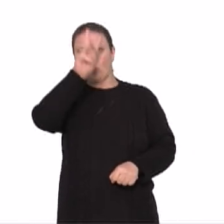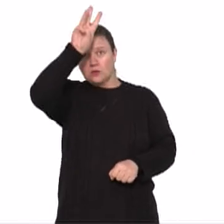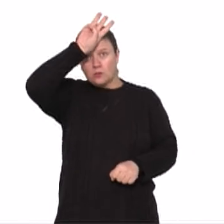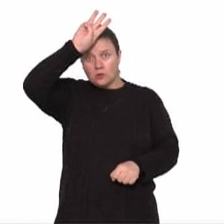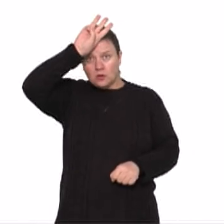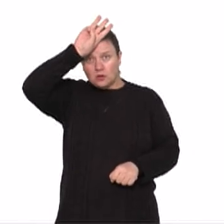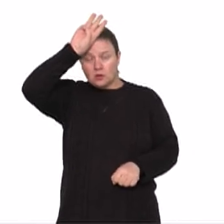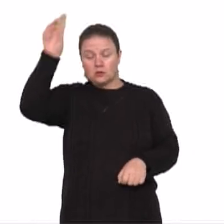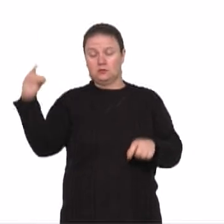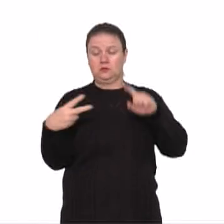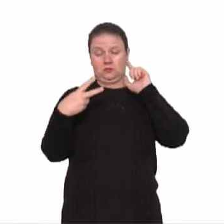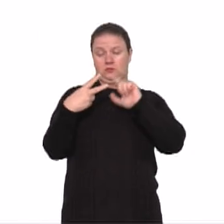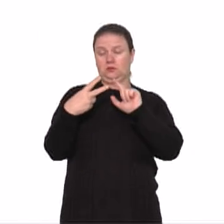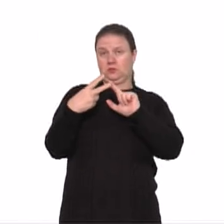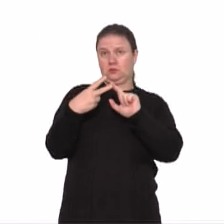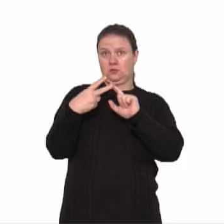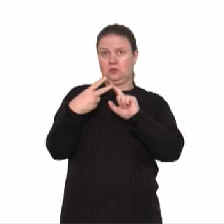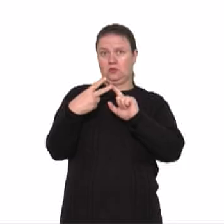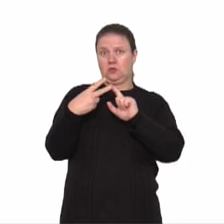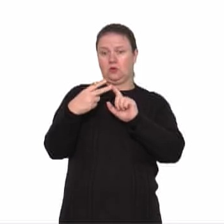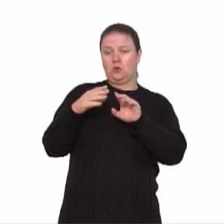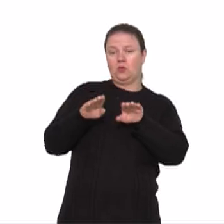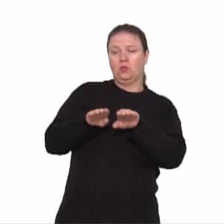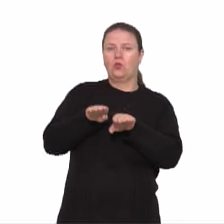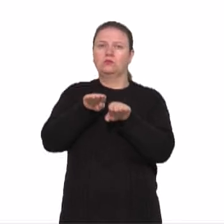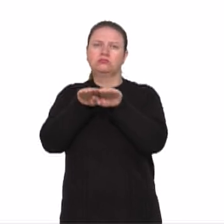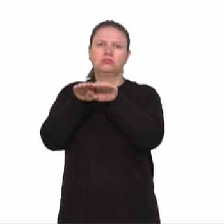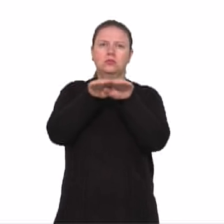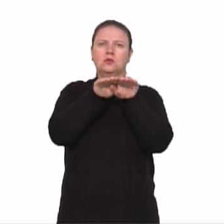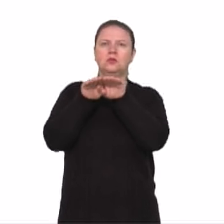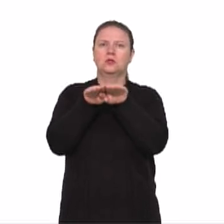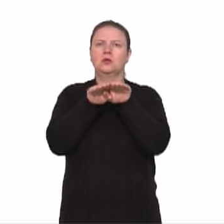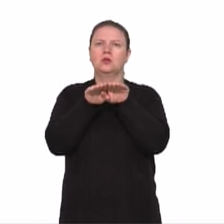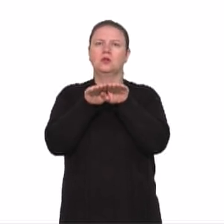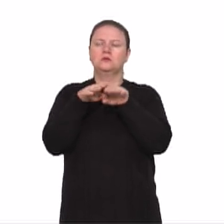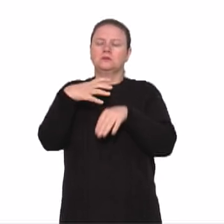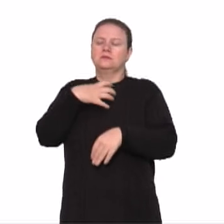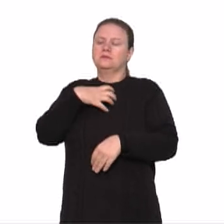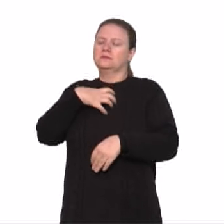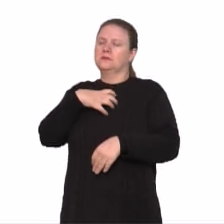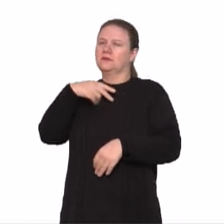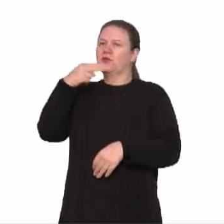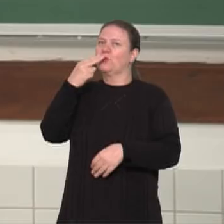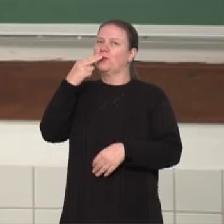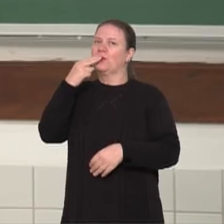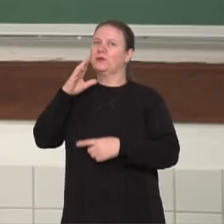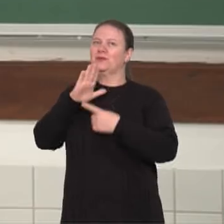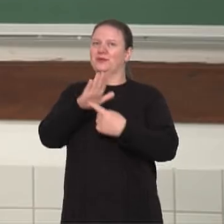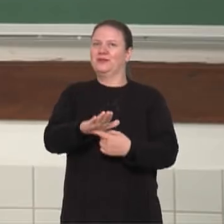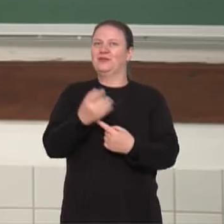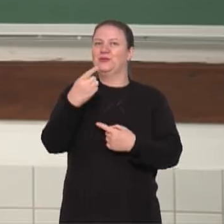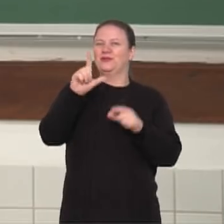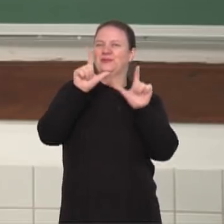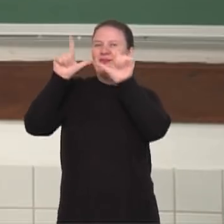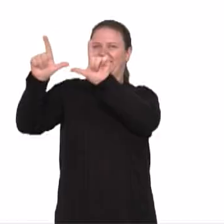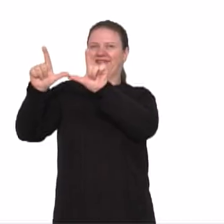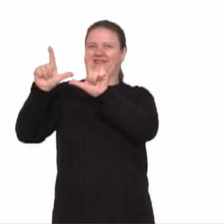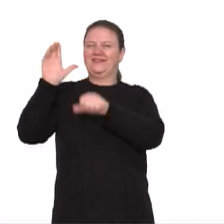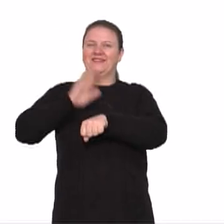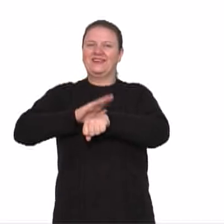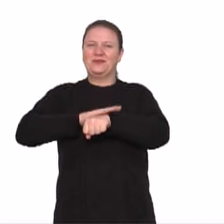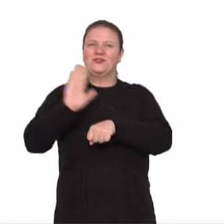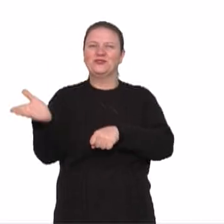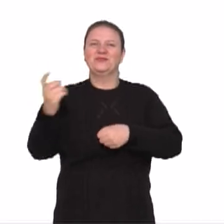Segunda afirmativa, o equilíbrio emocional demonstrado por Mônica no último quadrinho. Um tempinho para vocês pensar.